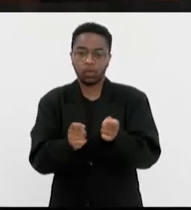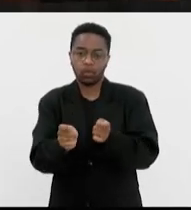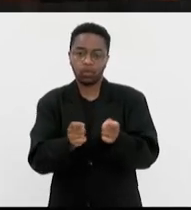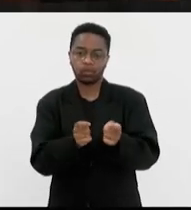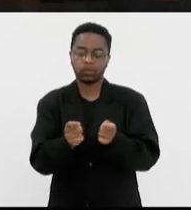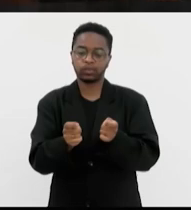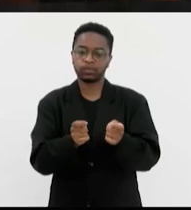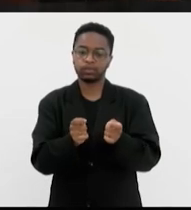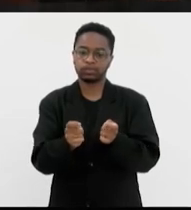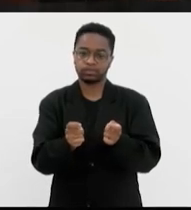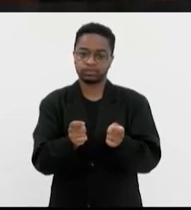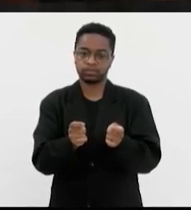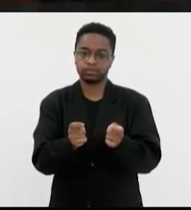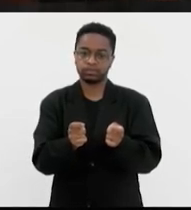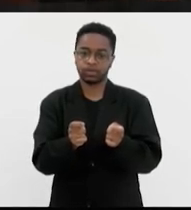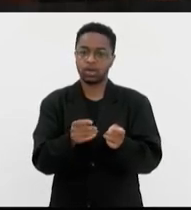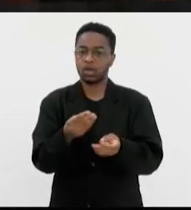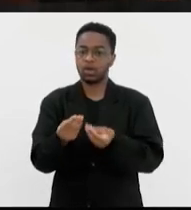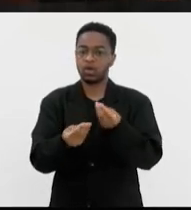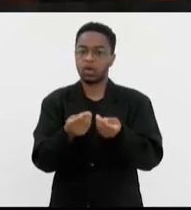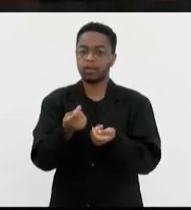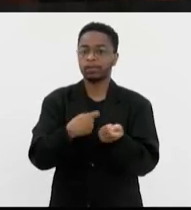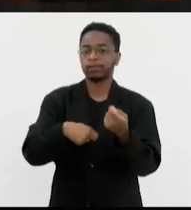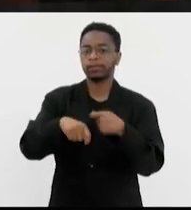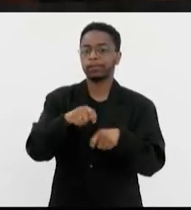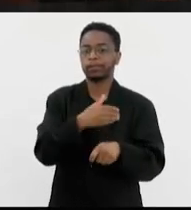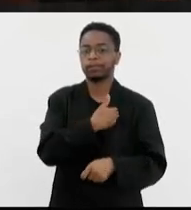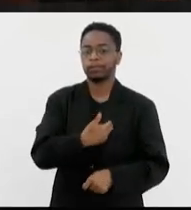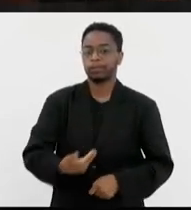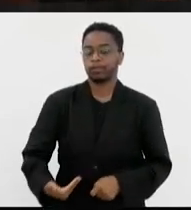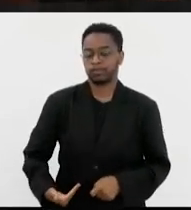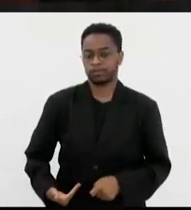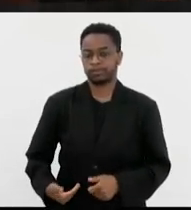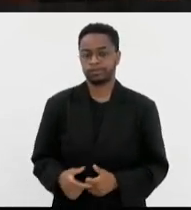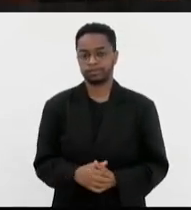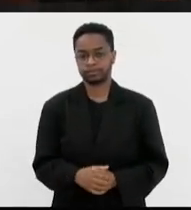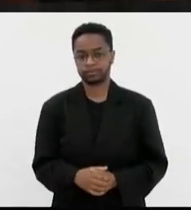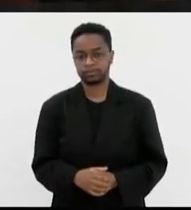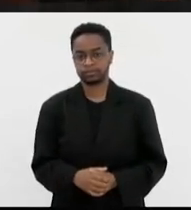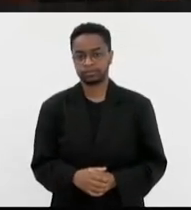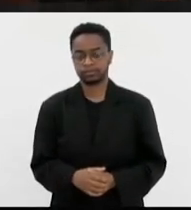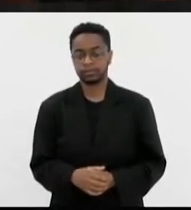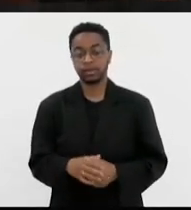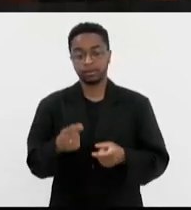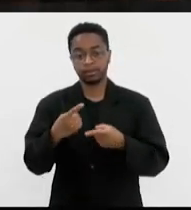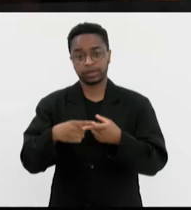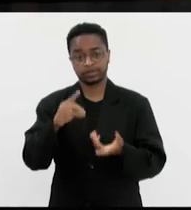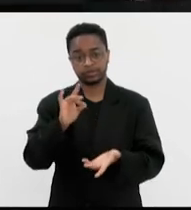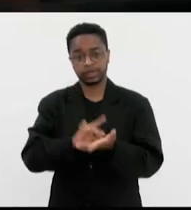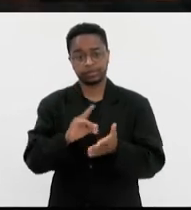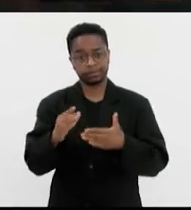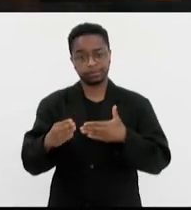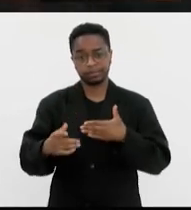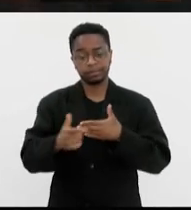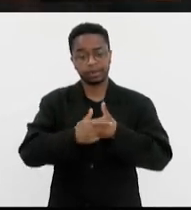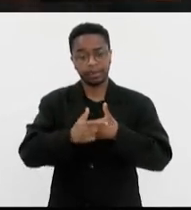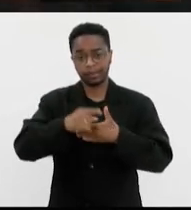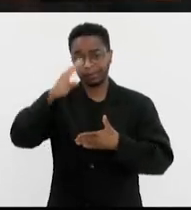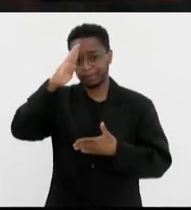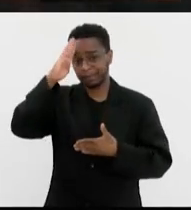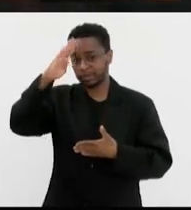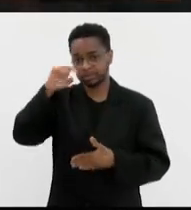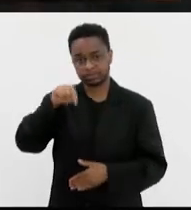externo da administração pública. Essa é uma das grandes funções do